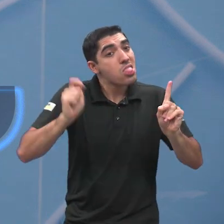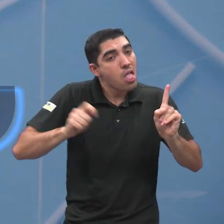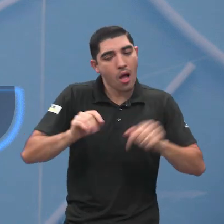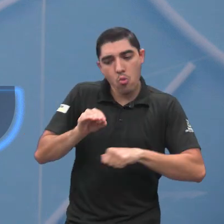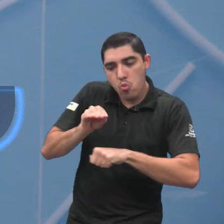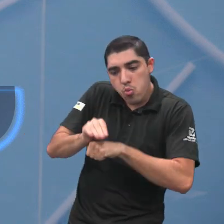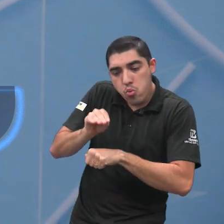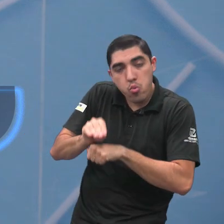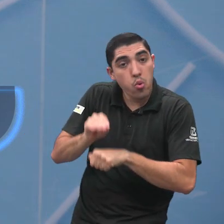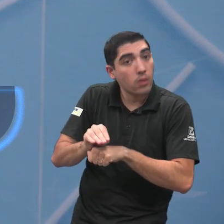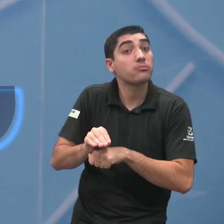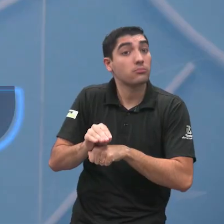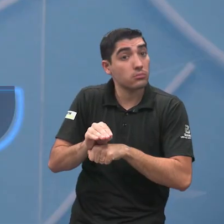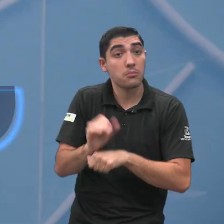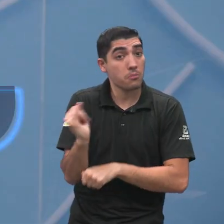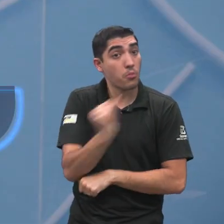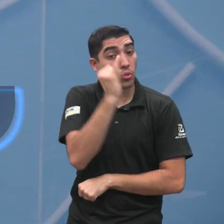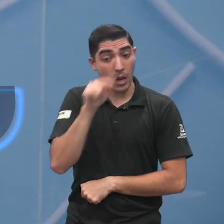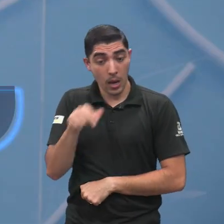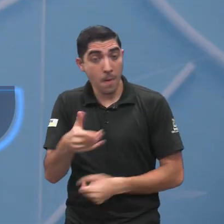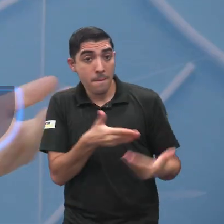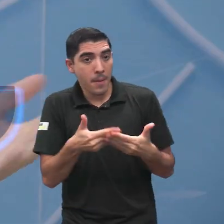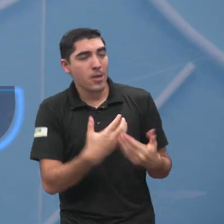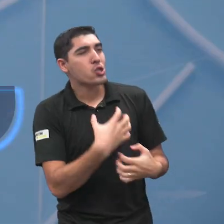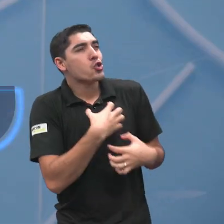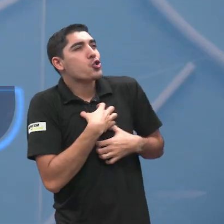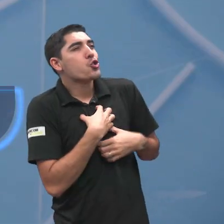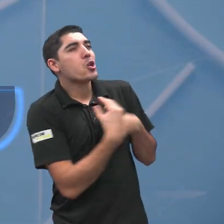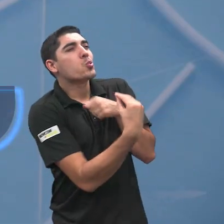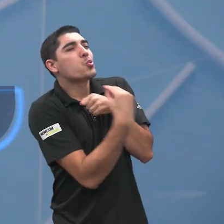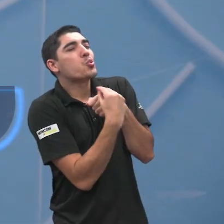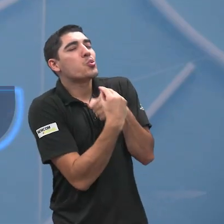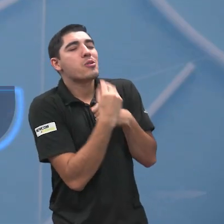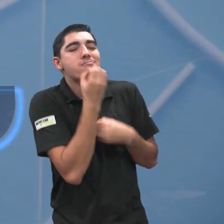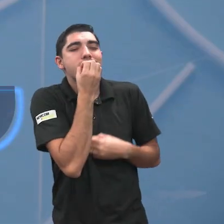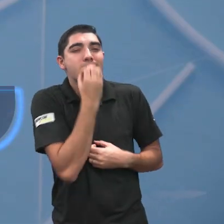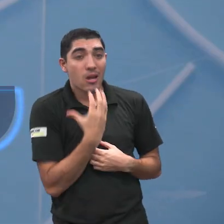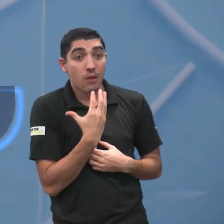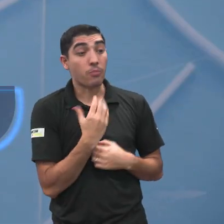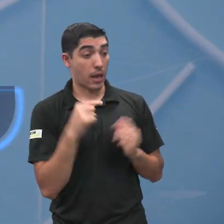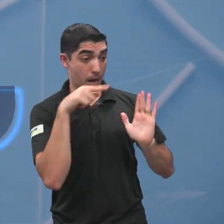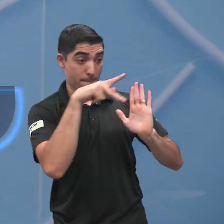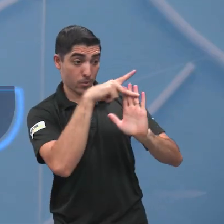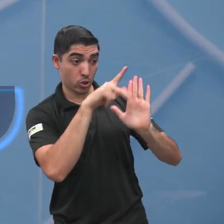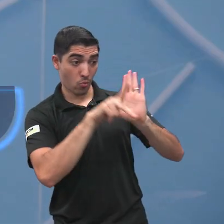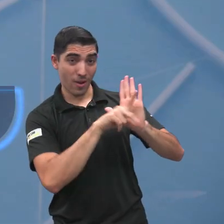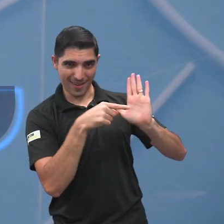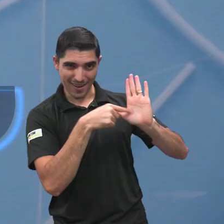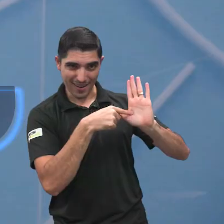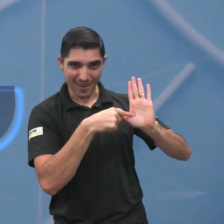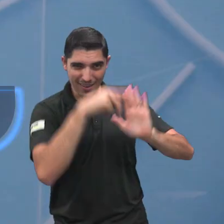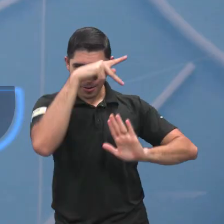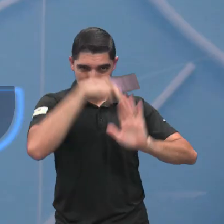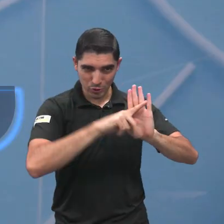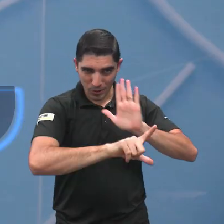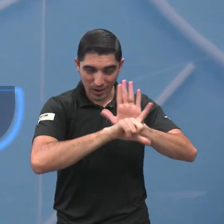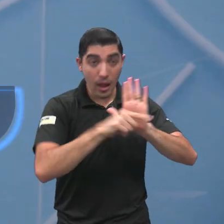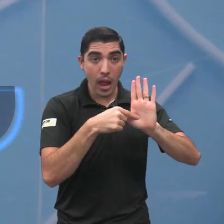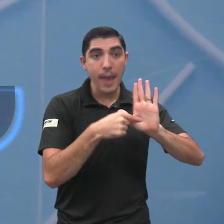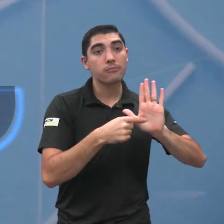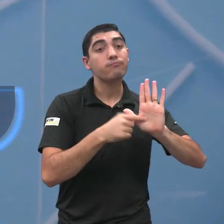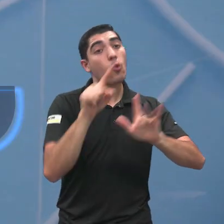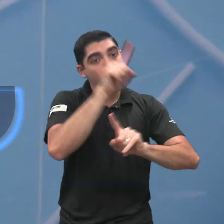ser muito importante, tanto para a própria criança, né, que o projeto de lei ele tem como esse objetivo, né, favorecer a criança